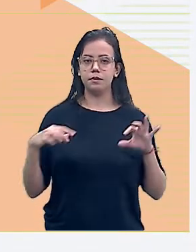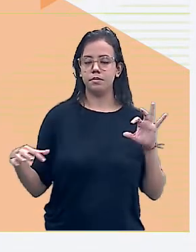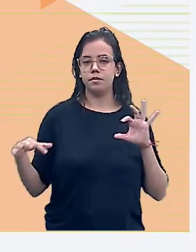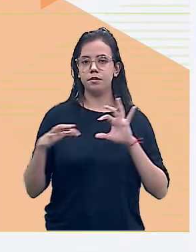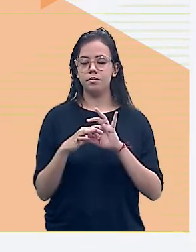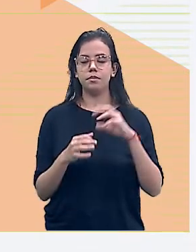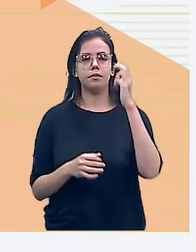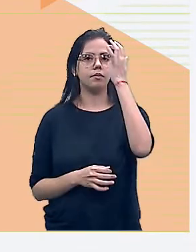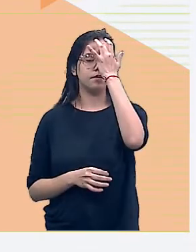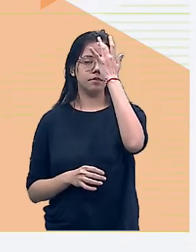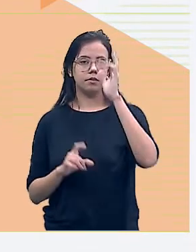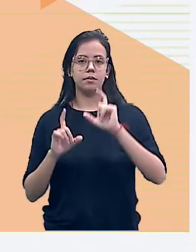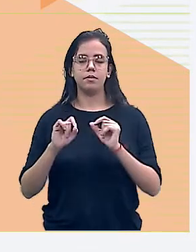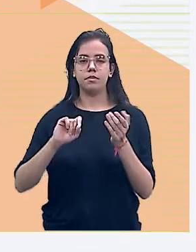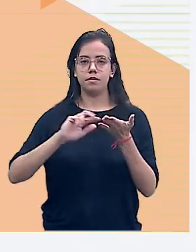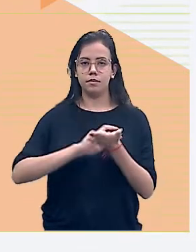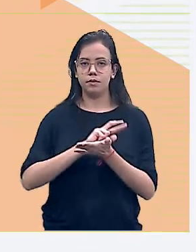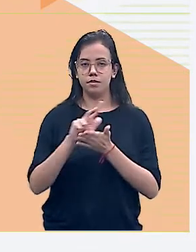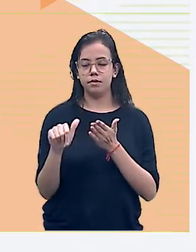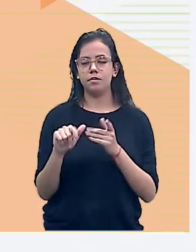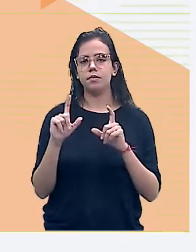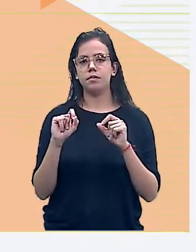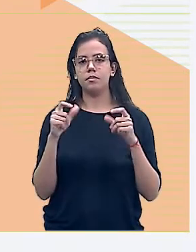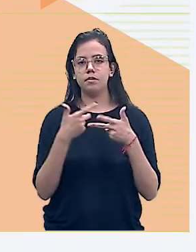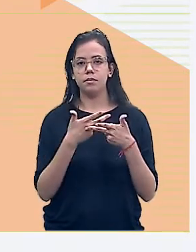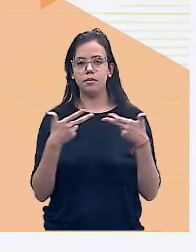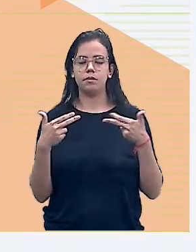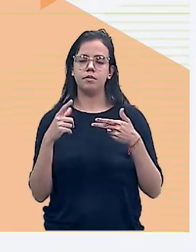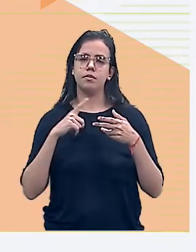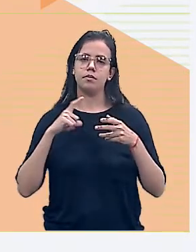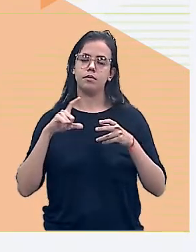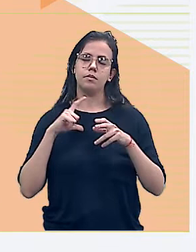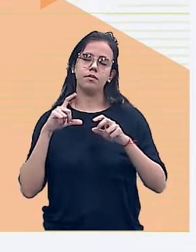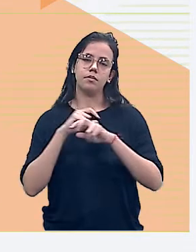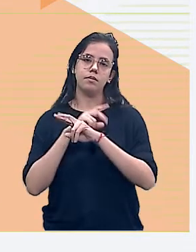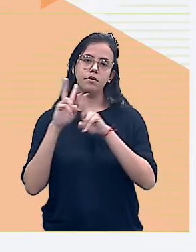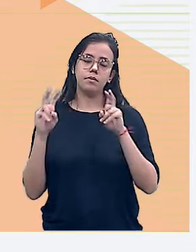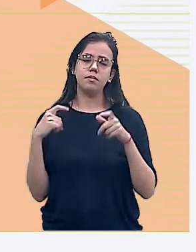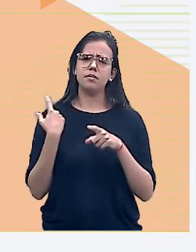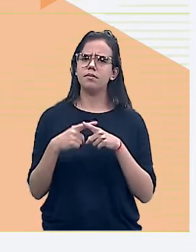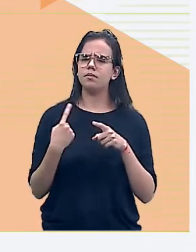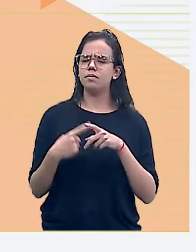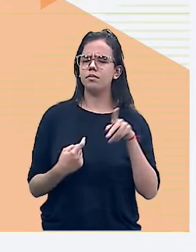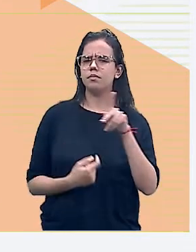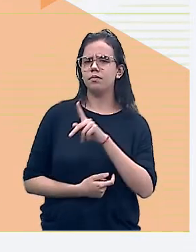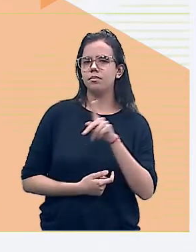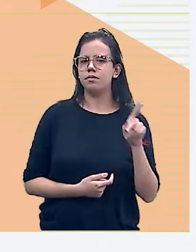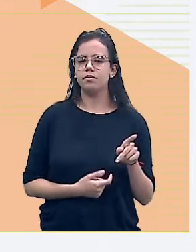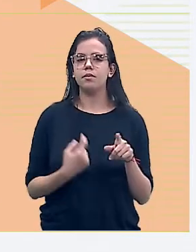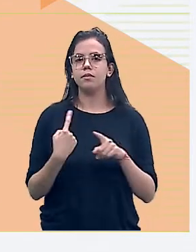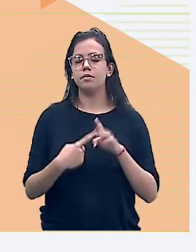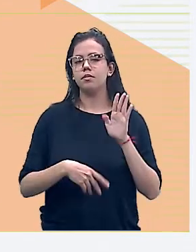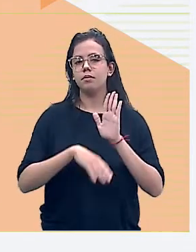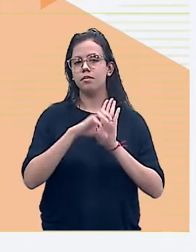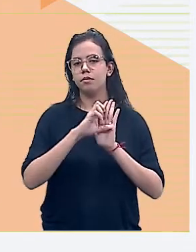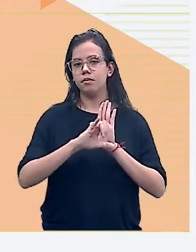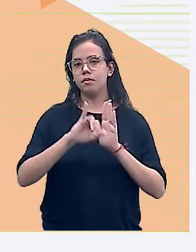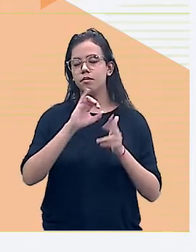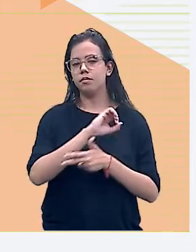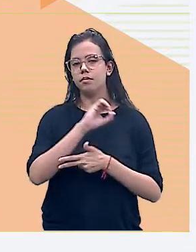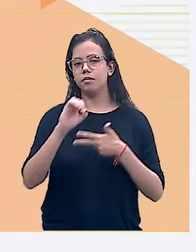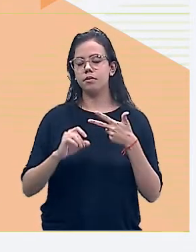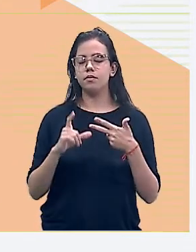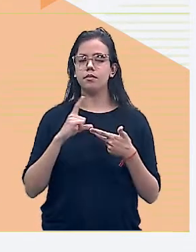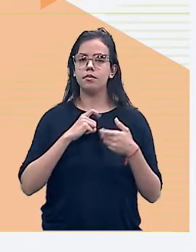colar muito facilmente o repertório aquilo que está sendo discutido porque prof porque no edital do Enem vem sendo